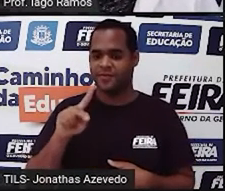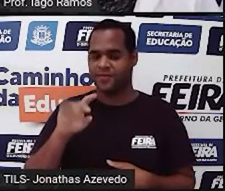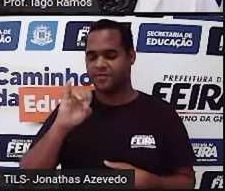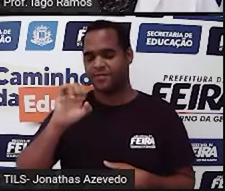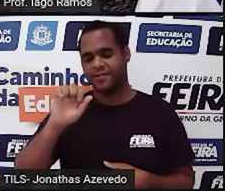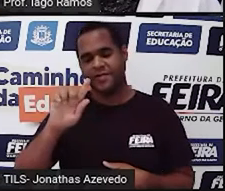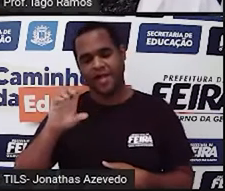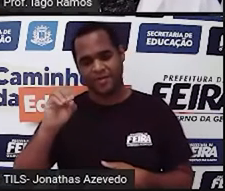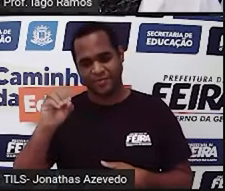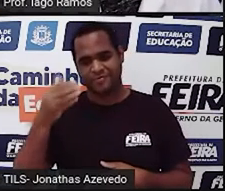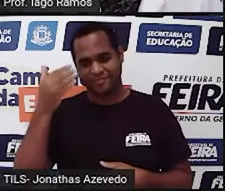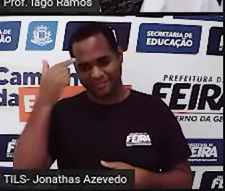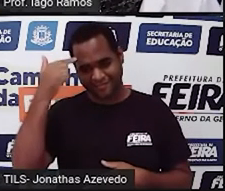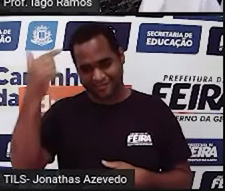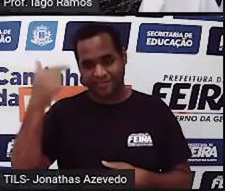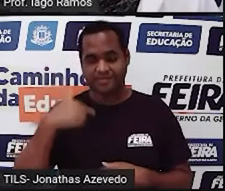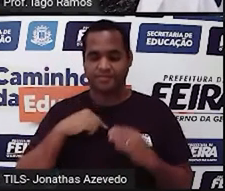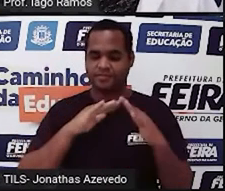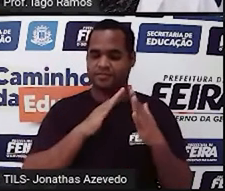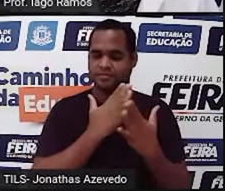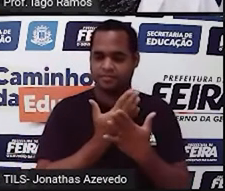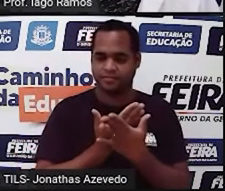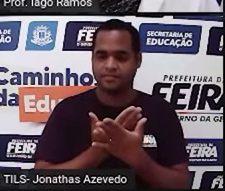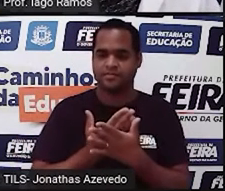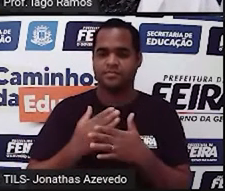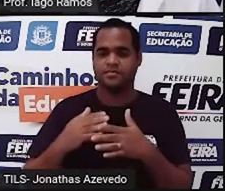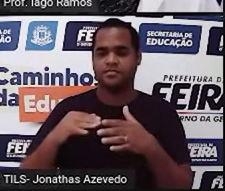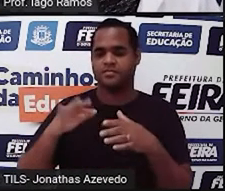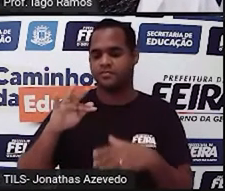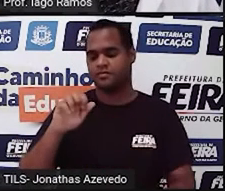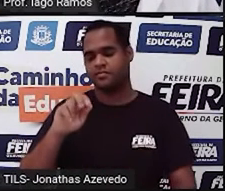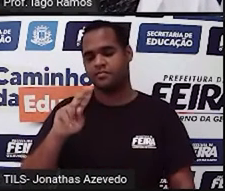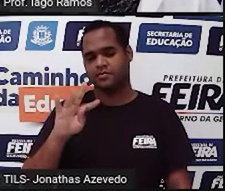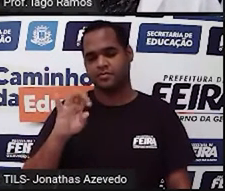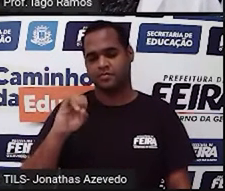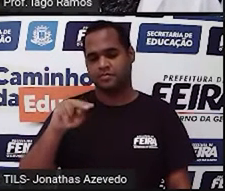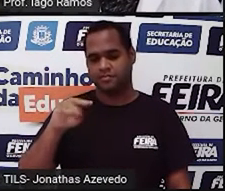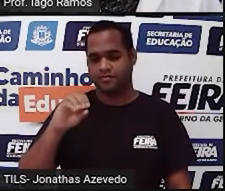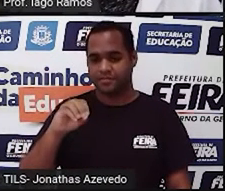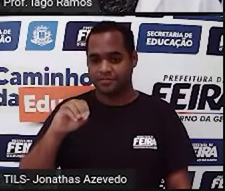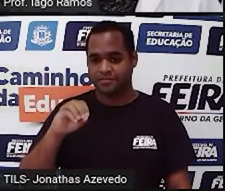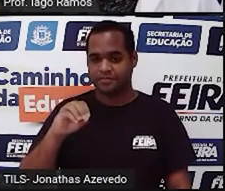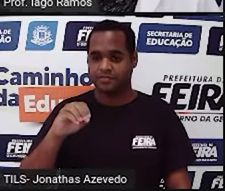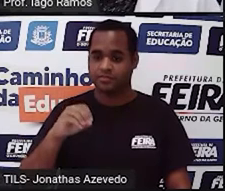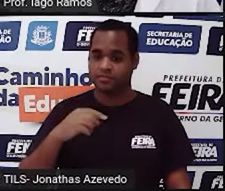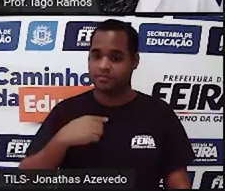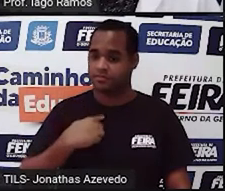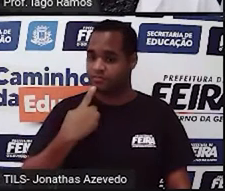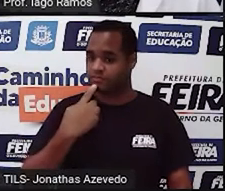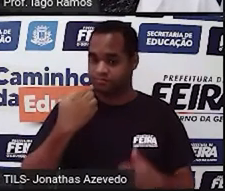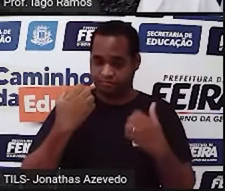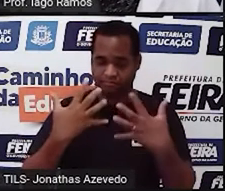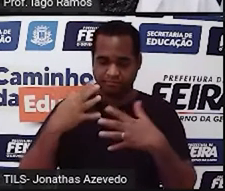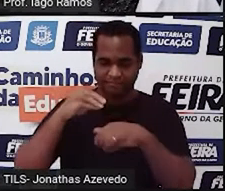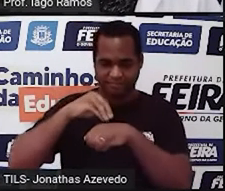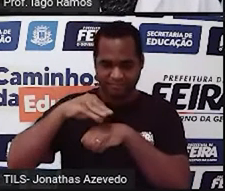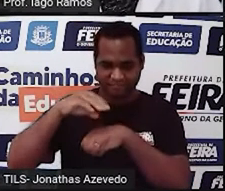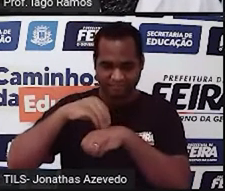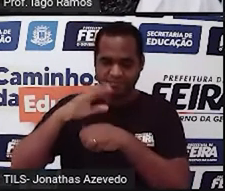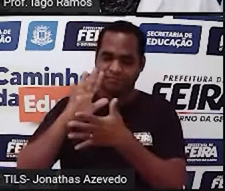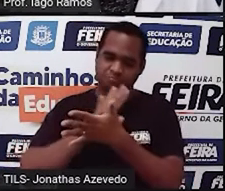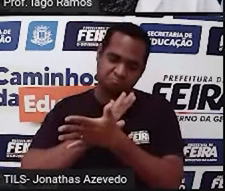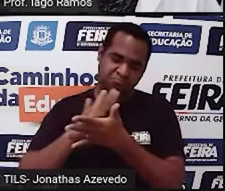Iago Ramos venho lá da escola municipal Faustino Dias Lima e um pouco aqui das minhas características